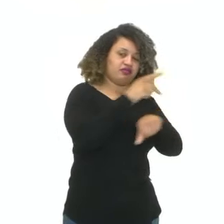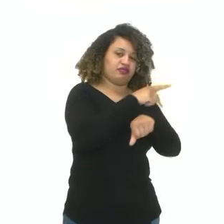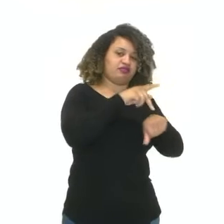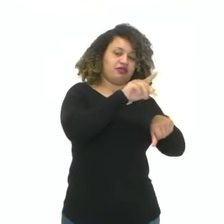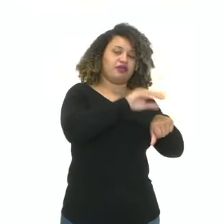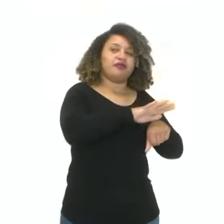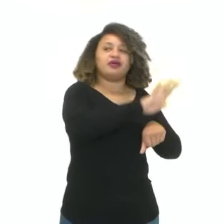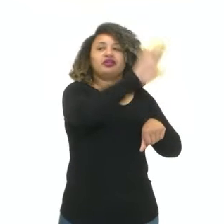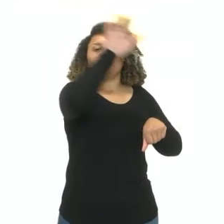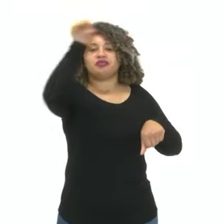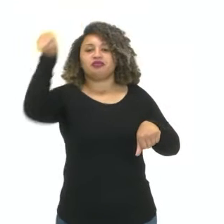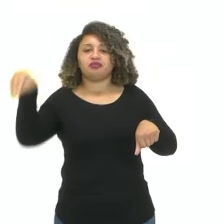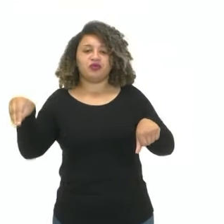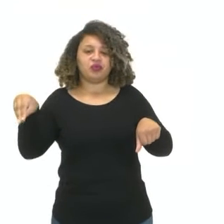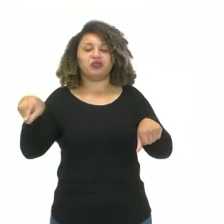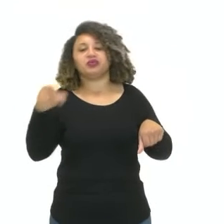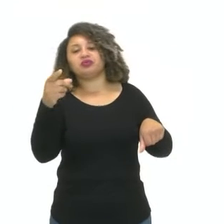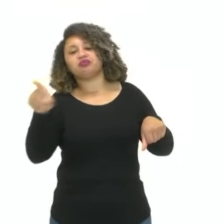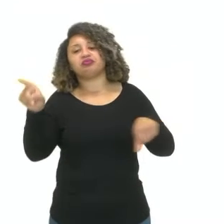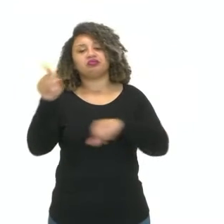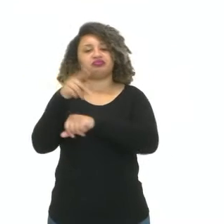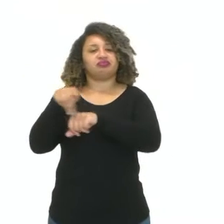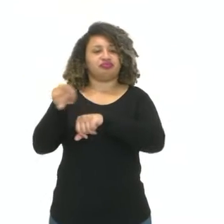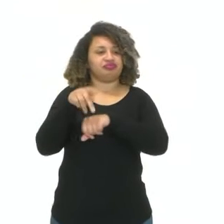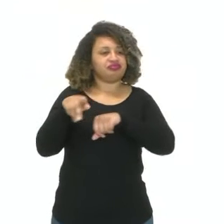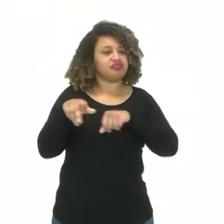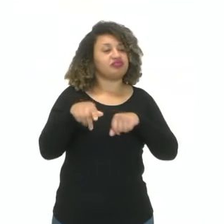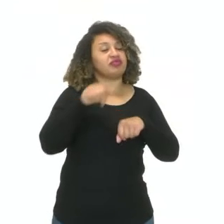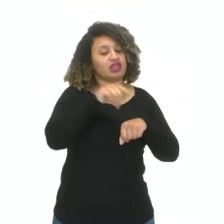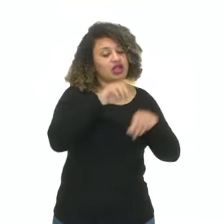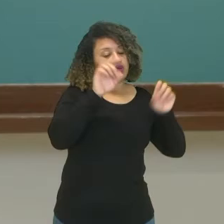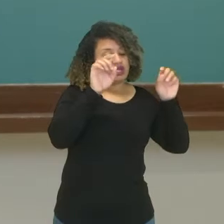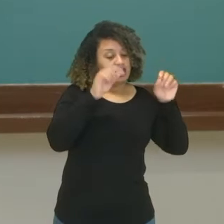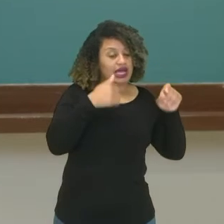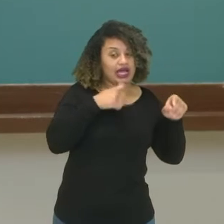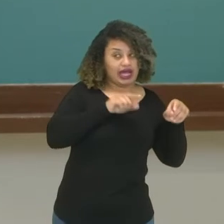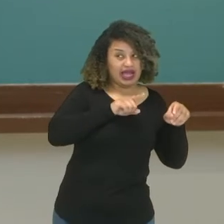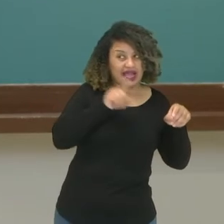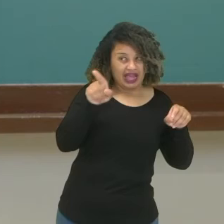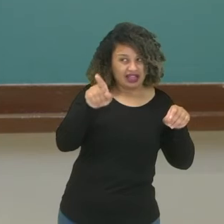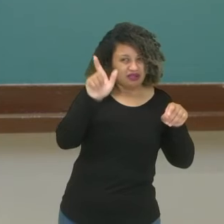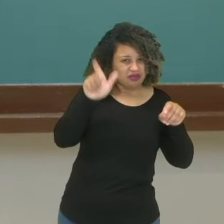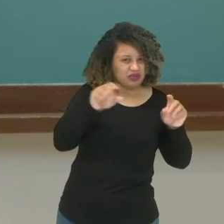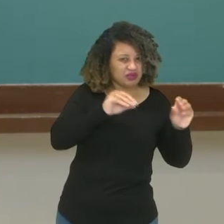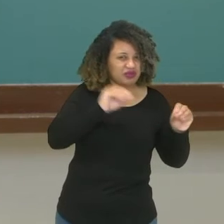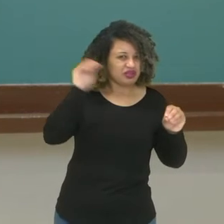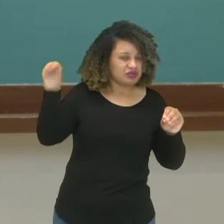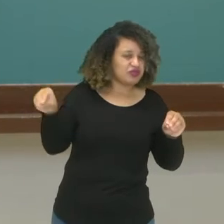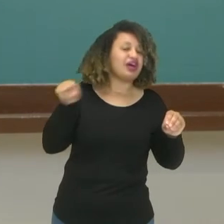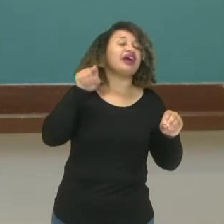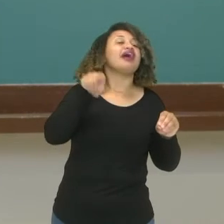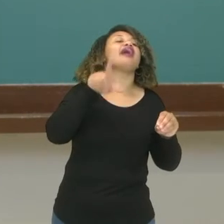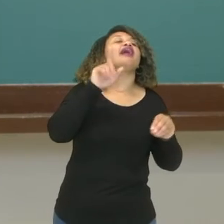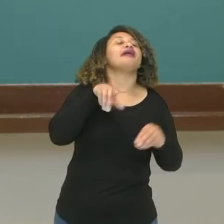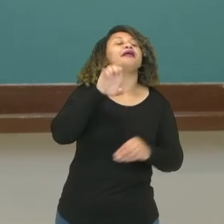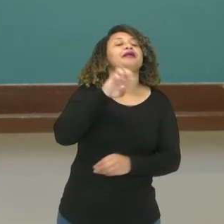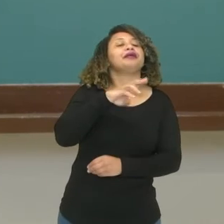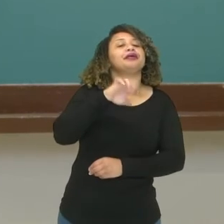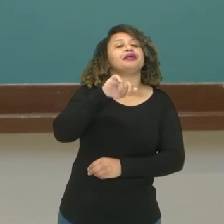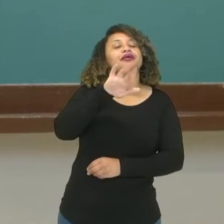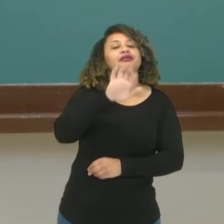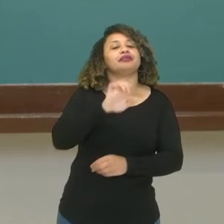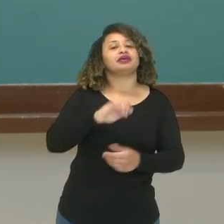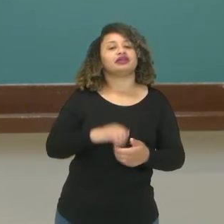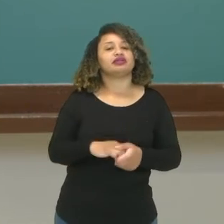os emigrantes são as pessoas que deixam o seu local de origem. E aí você pode perguntar assim, e quem anda só